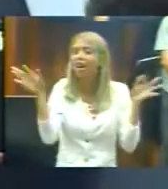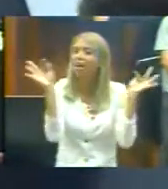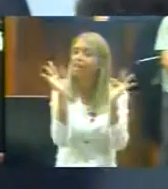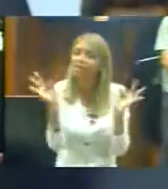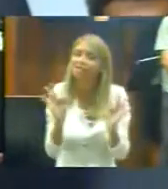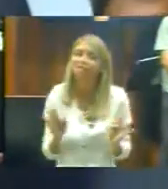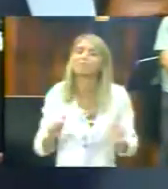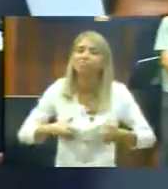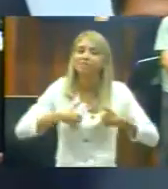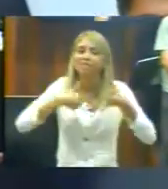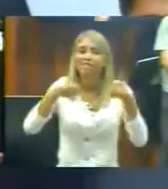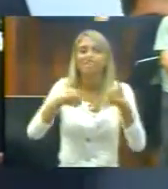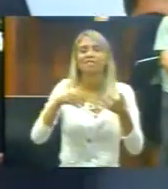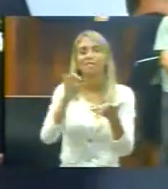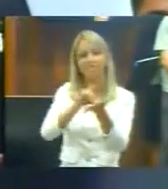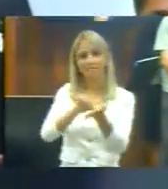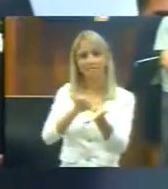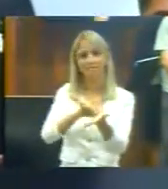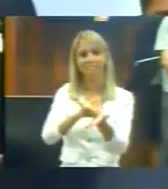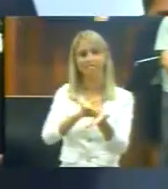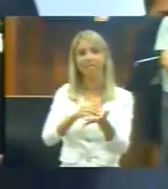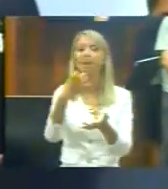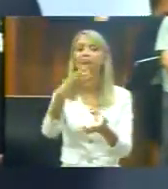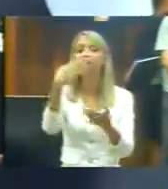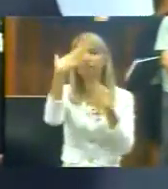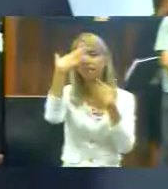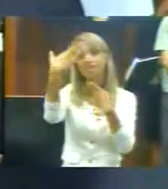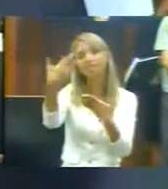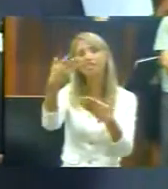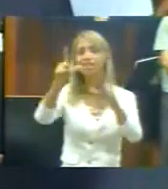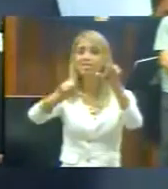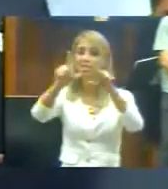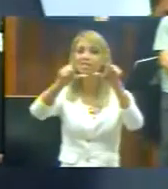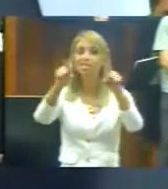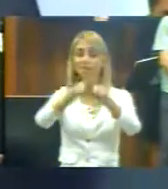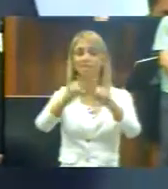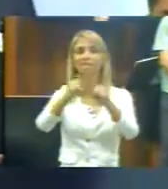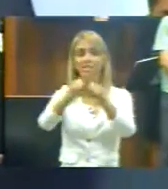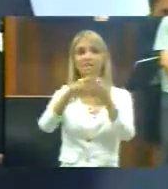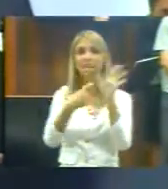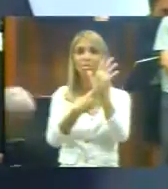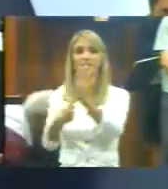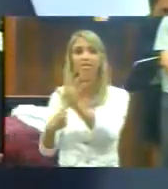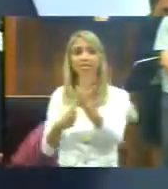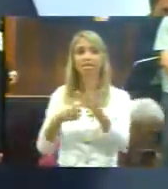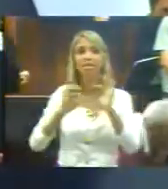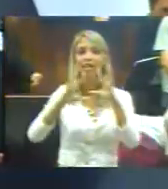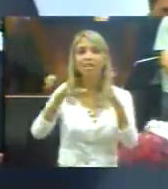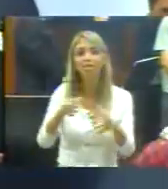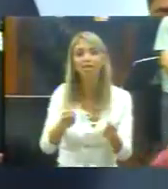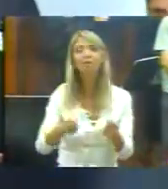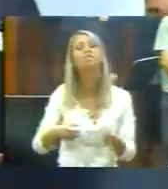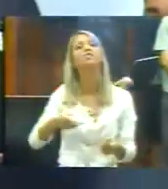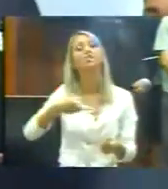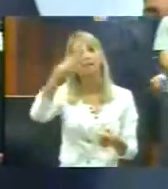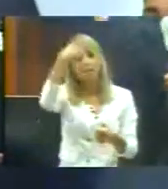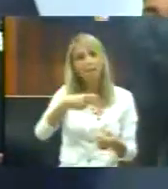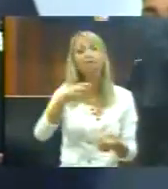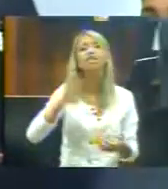isso, realmente. Gostaria de agradecer a imprensa, que está aqui, divulgando a gente, mostrando que a gente está aqui para lutar